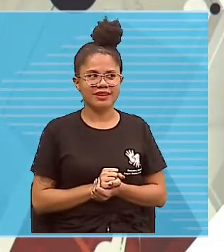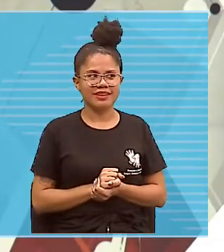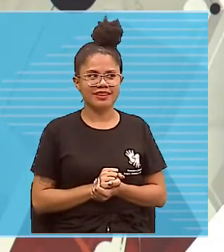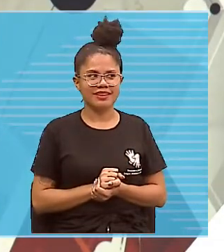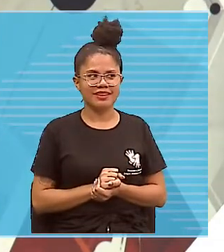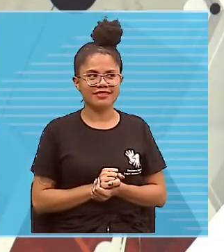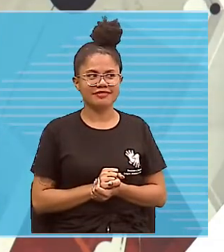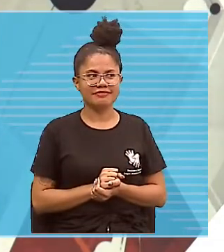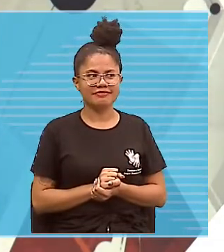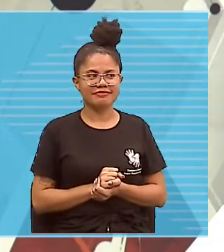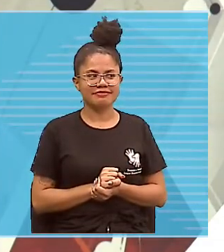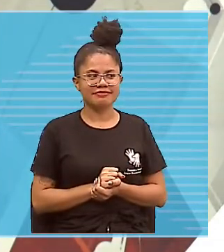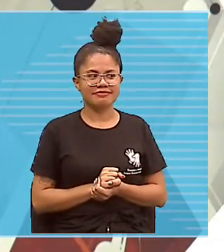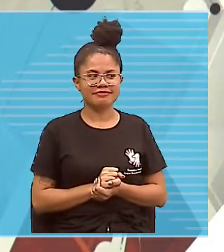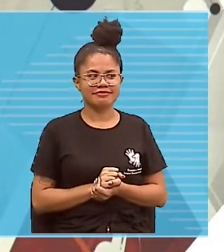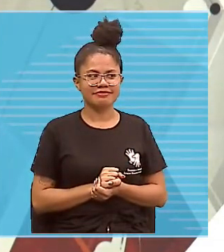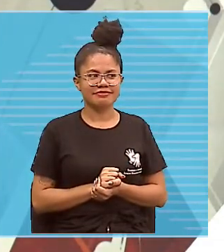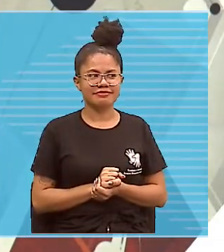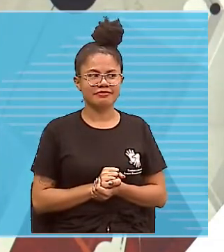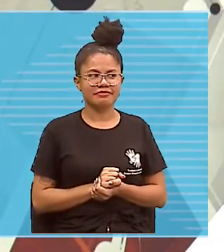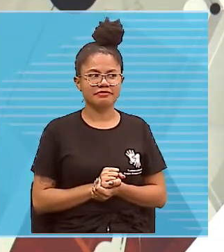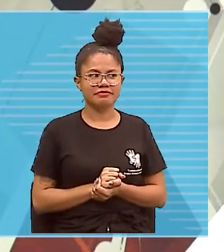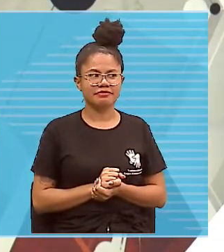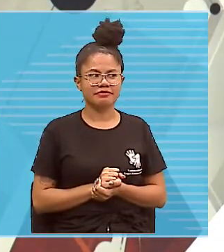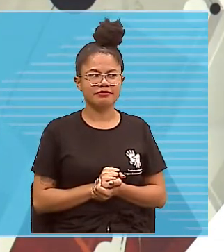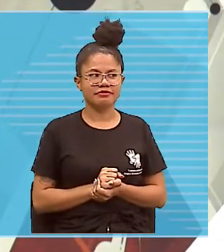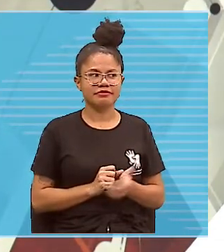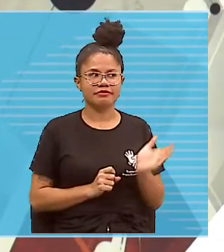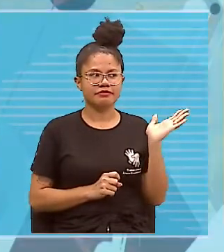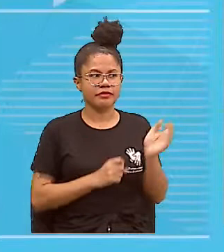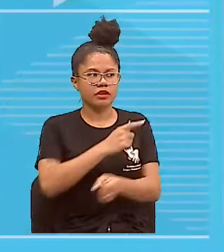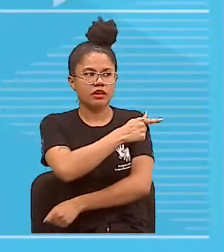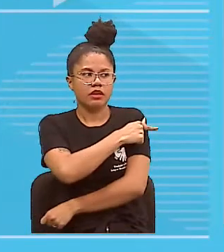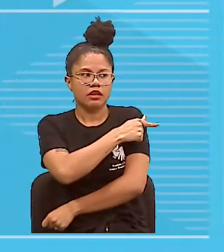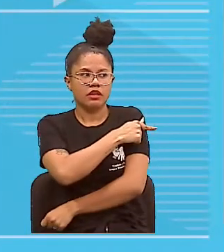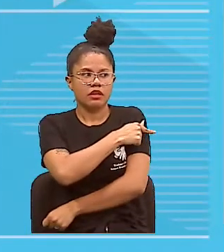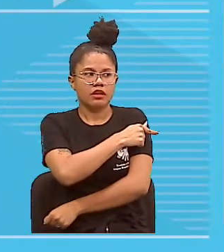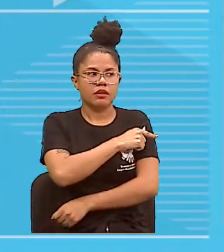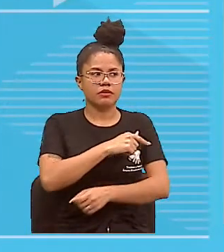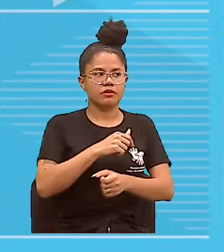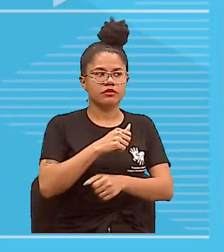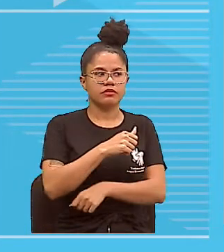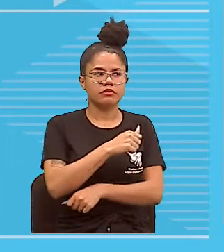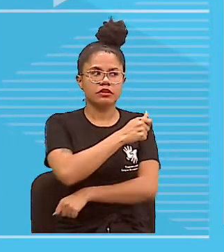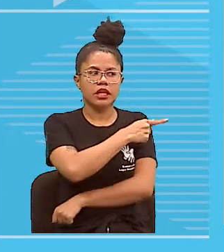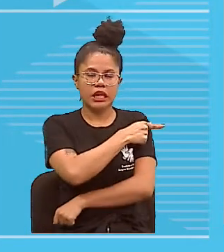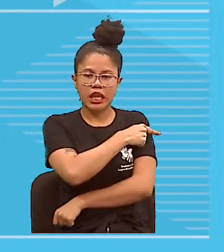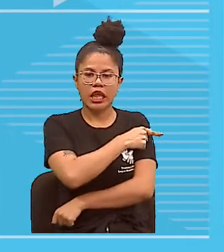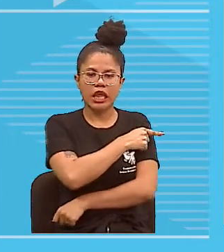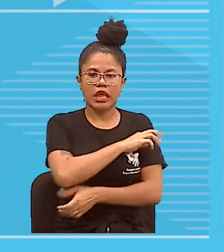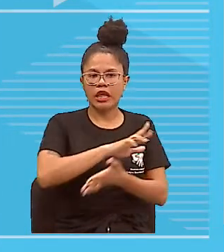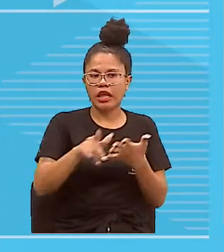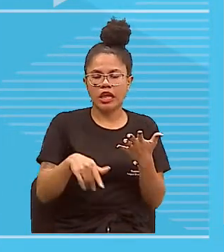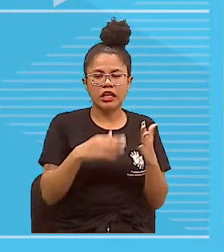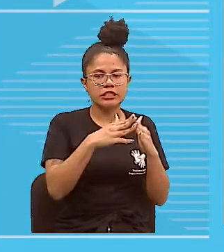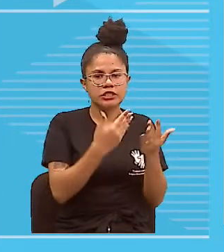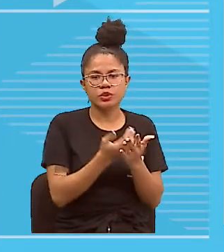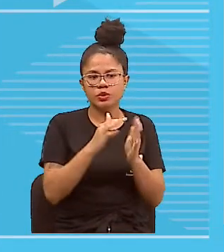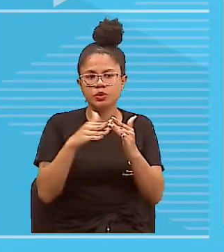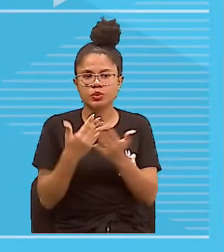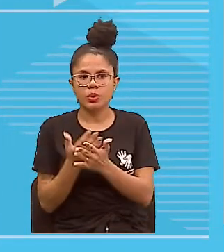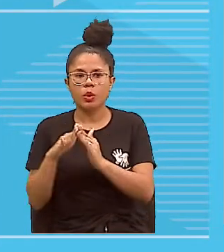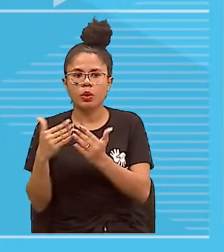que está tudo bem. E a criação de grêmios estudantil. Então, muitas escolas têm seus representantes de